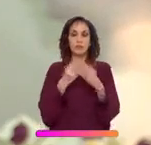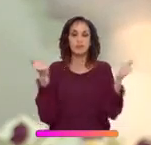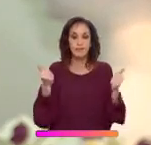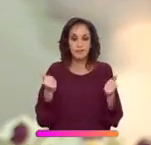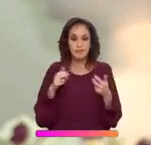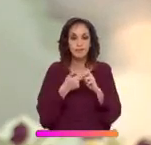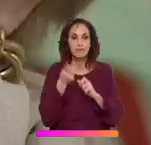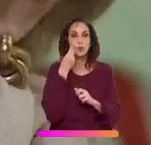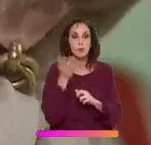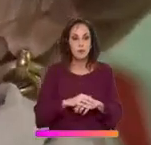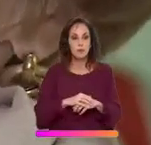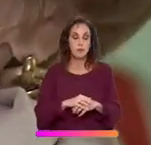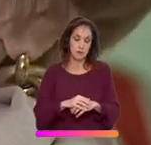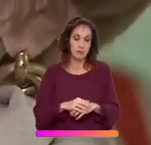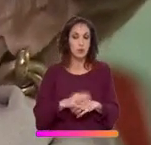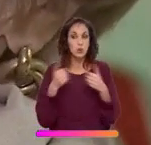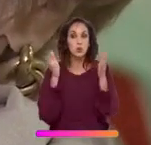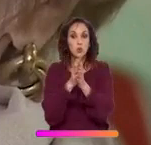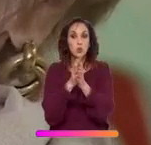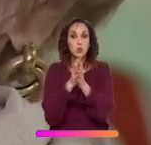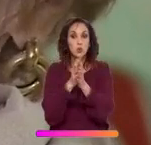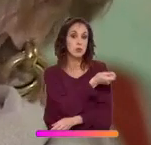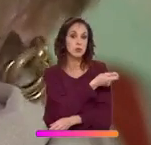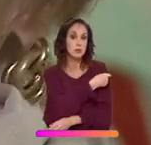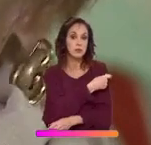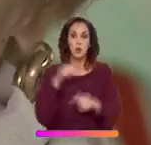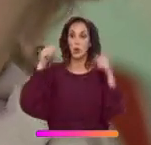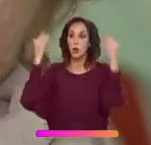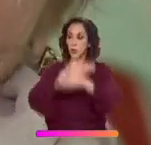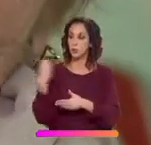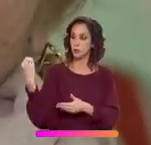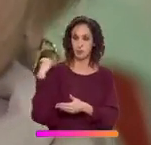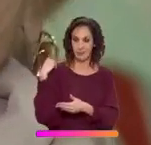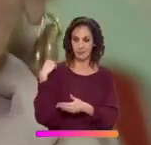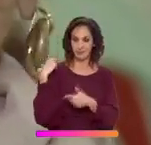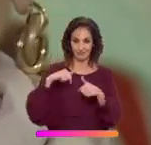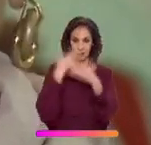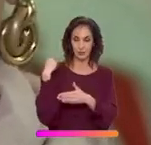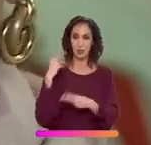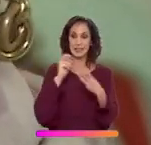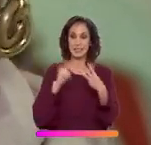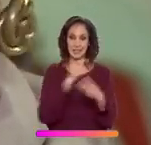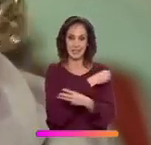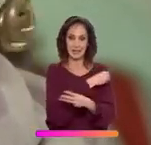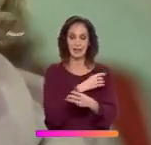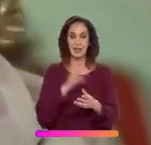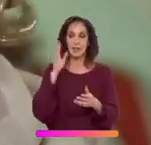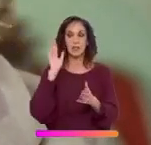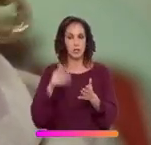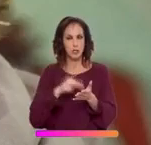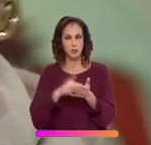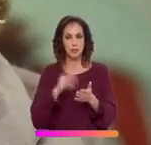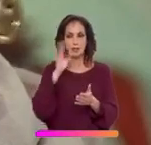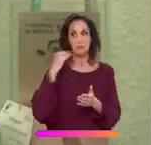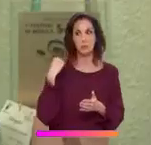todos vacinados. Fui esta noite convocada para ir levar a 3ª dose. Eu já estava à espera. Se não me tivessem convocado, eu sexta-feira ia ali à